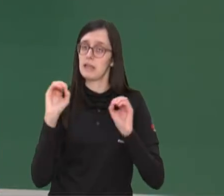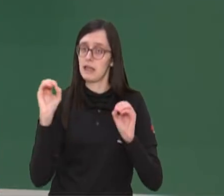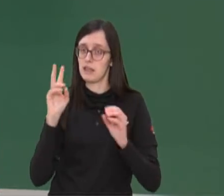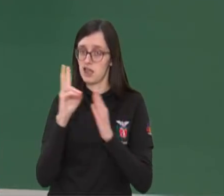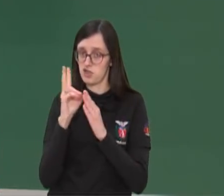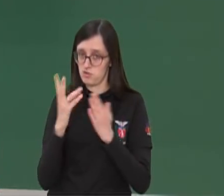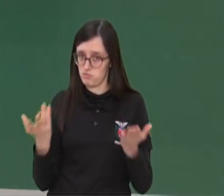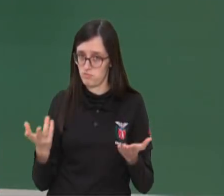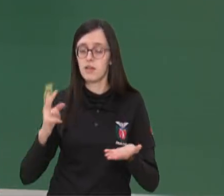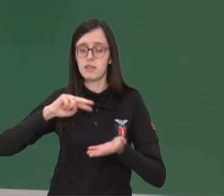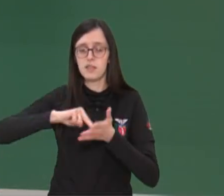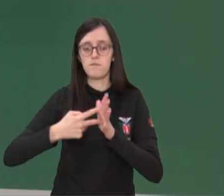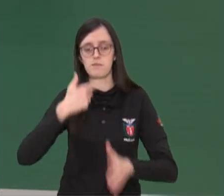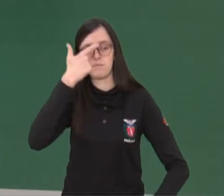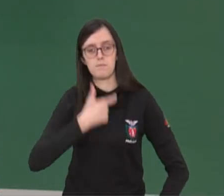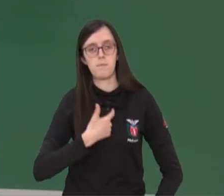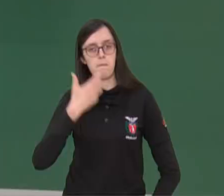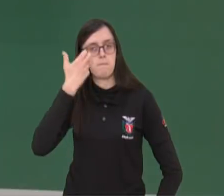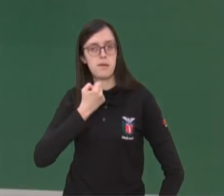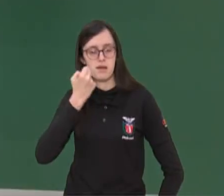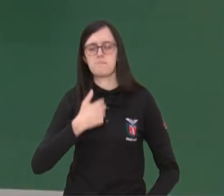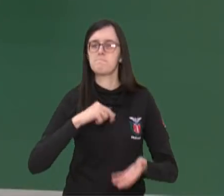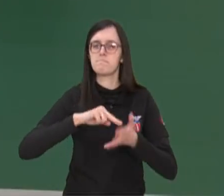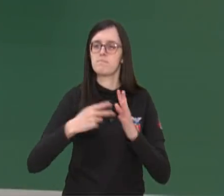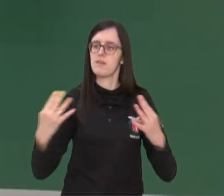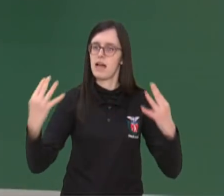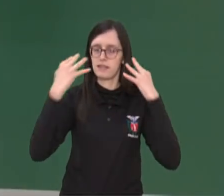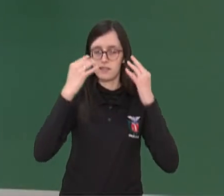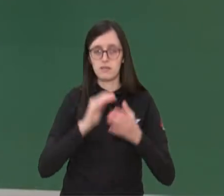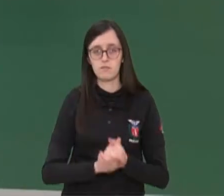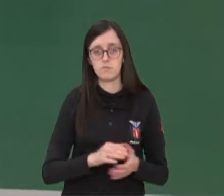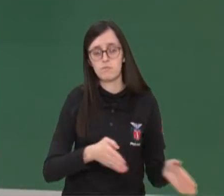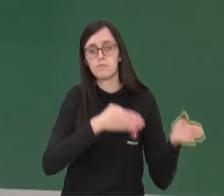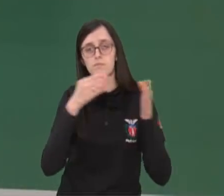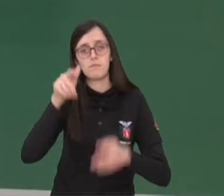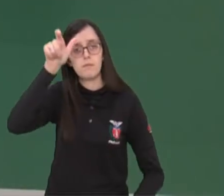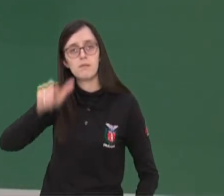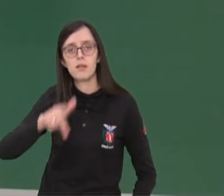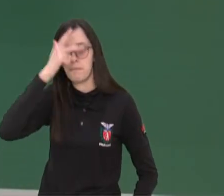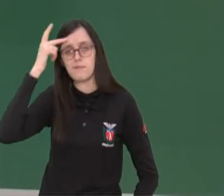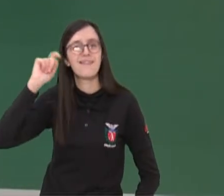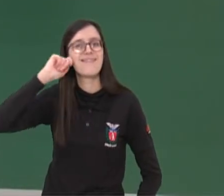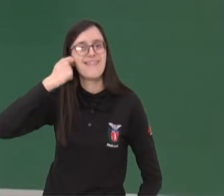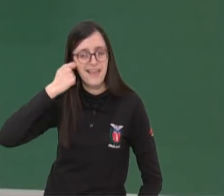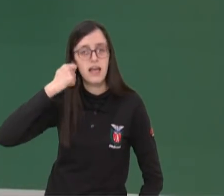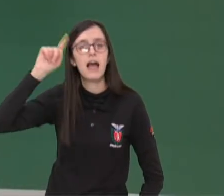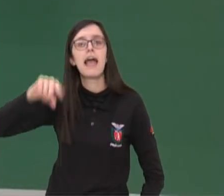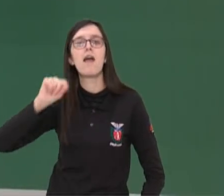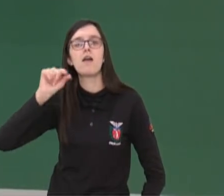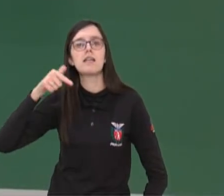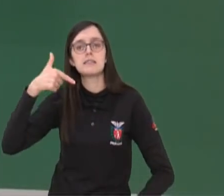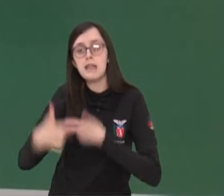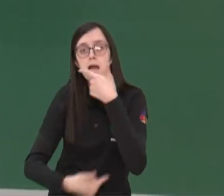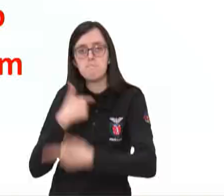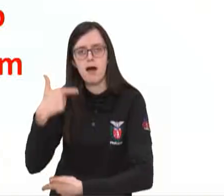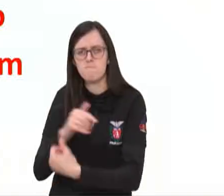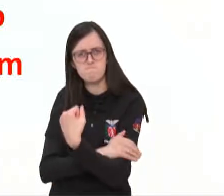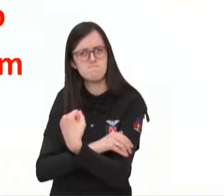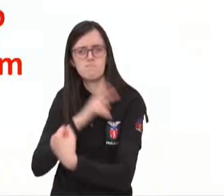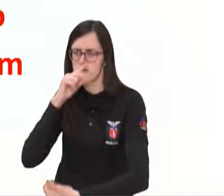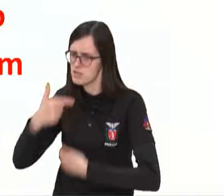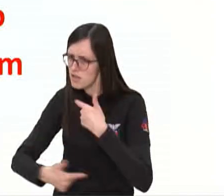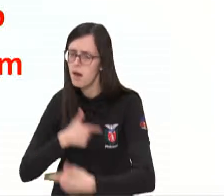indígenas. Então, eles são dignos de atenção. Já os negros eram vistos como força de